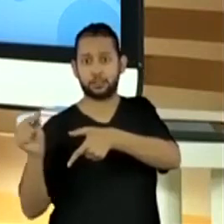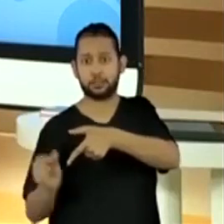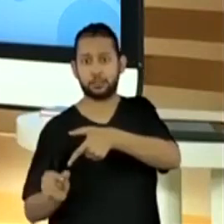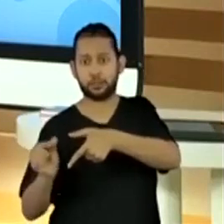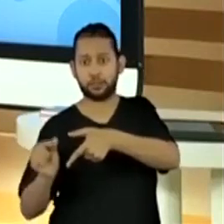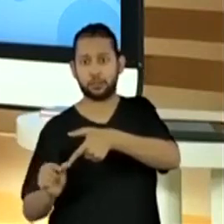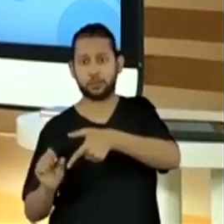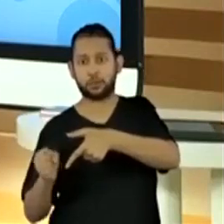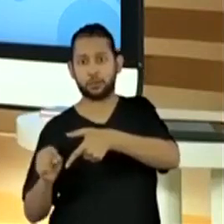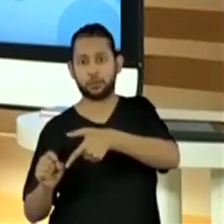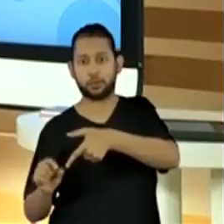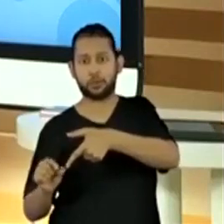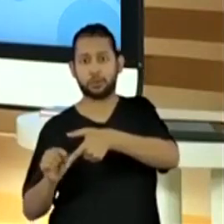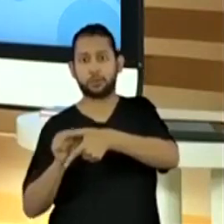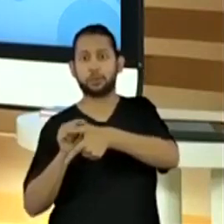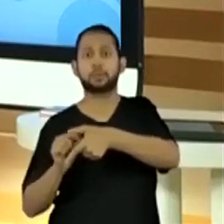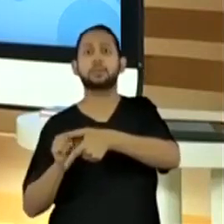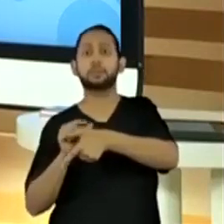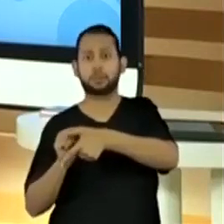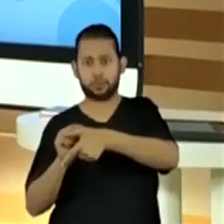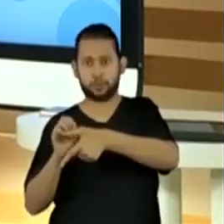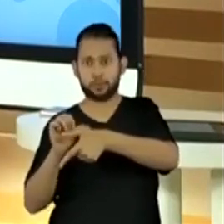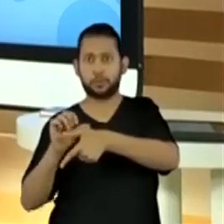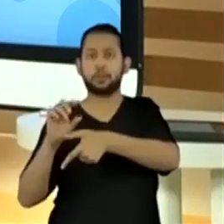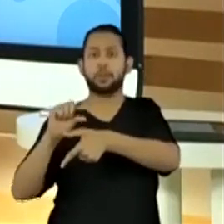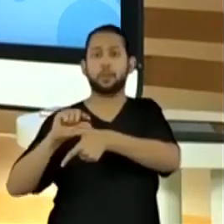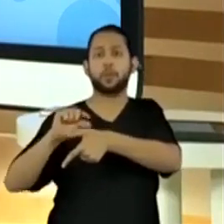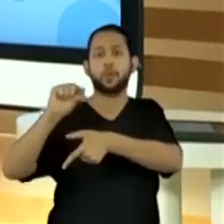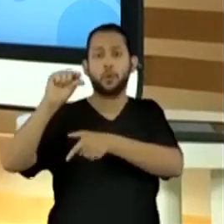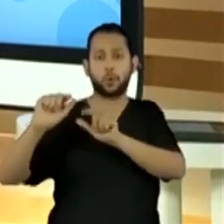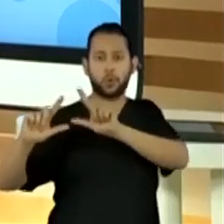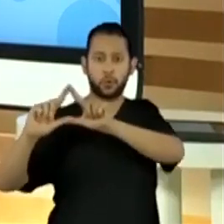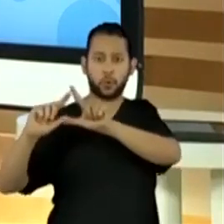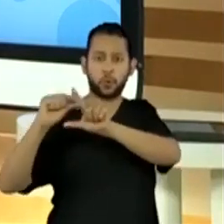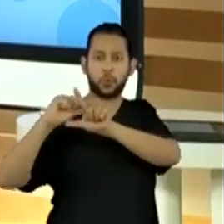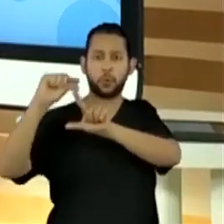8, aí tem as de trás, 9,